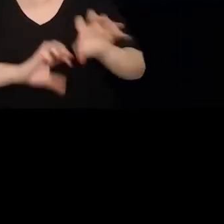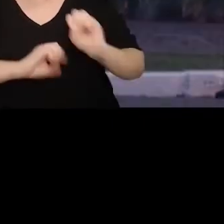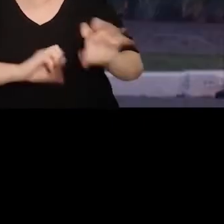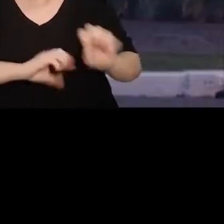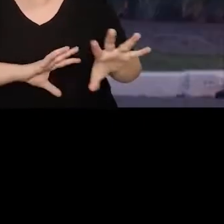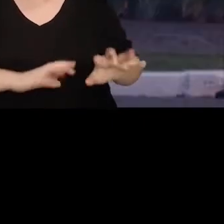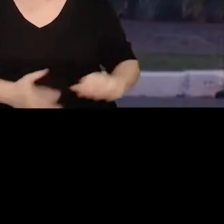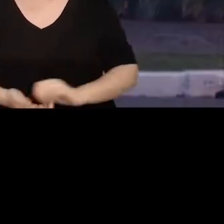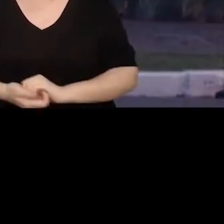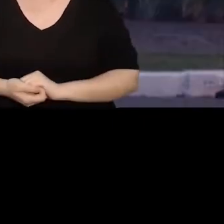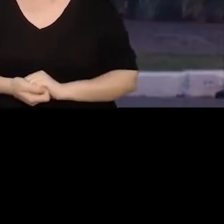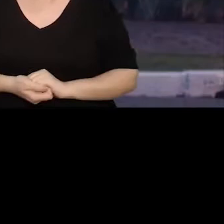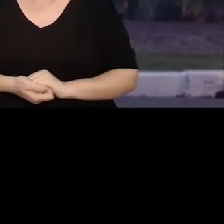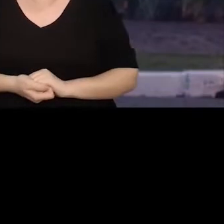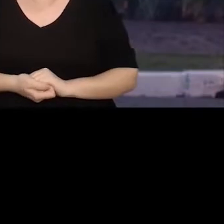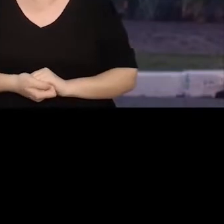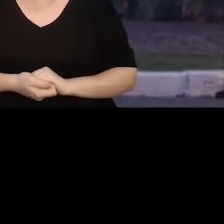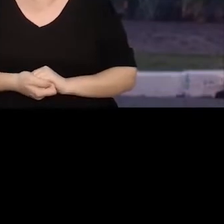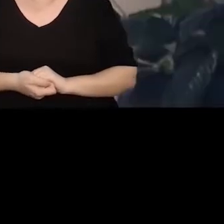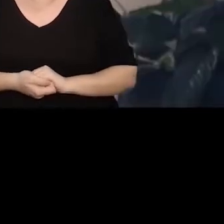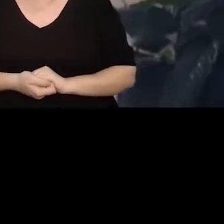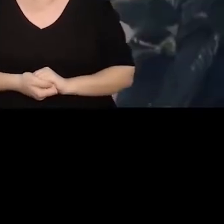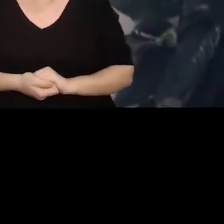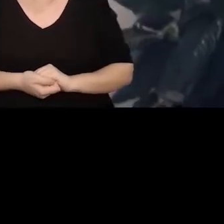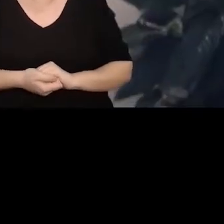Ministério da Educação,